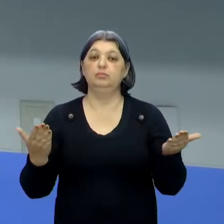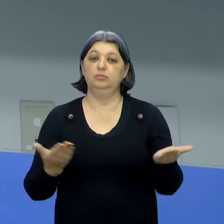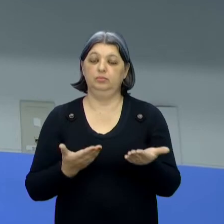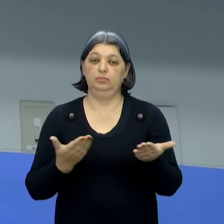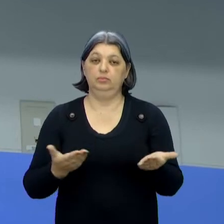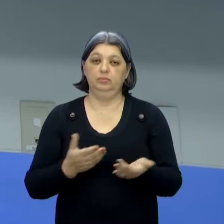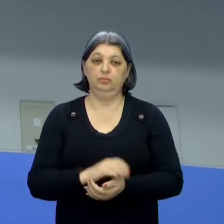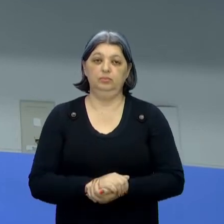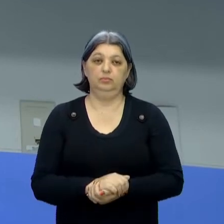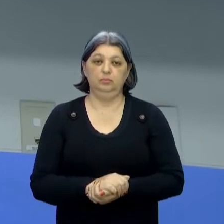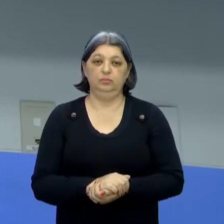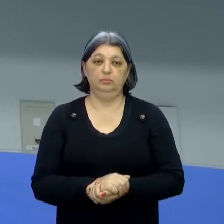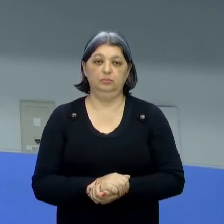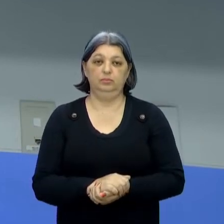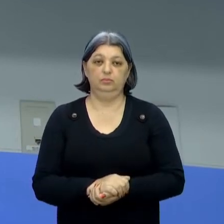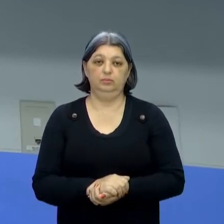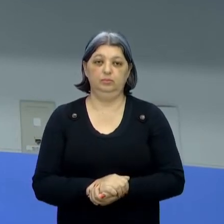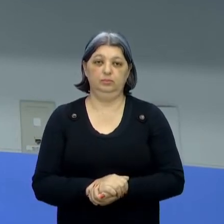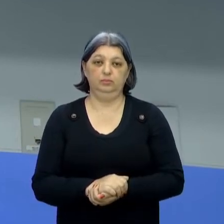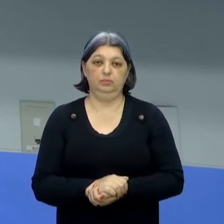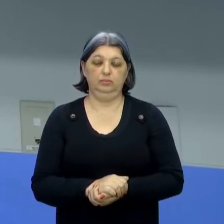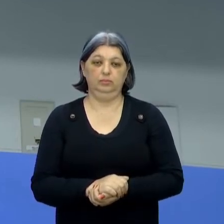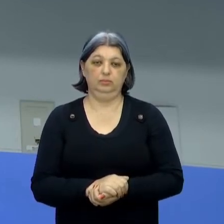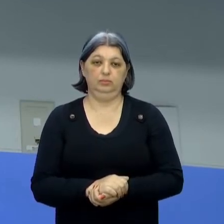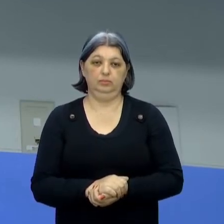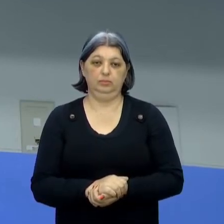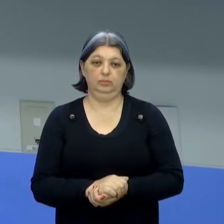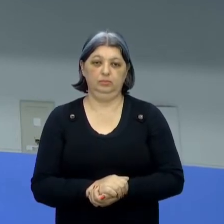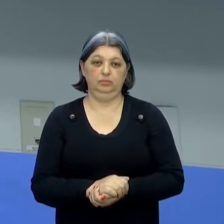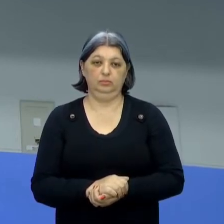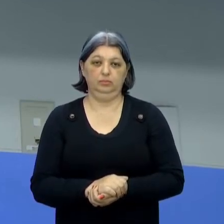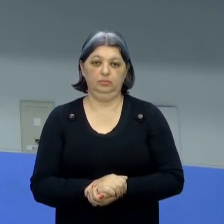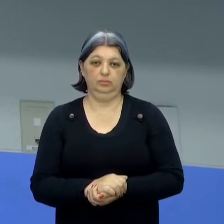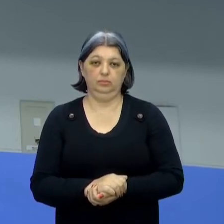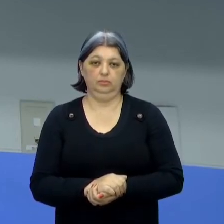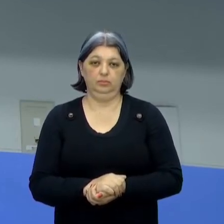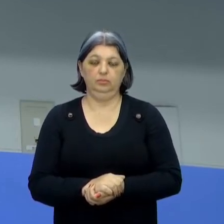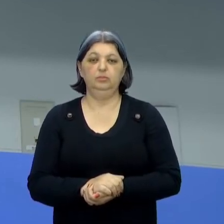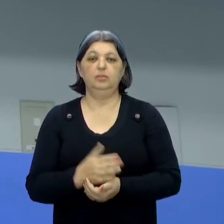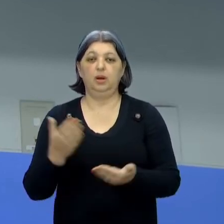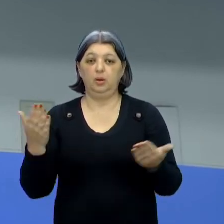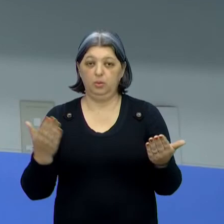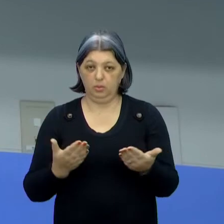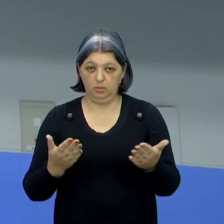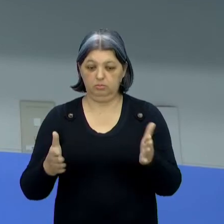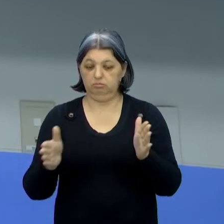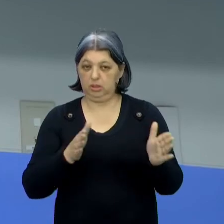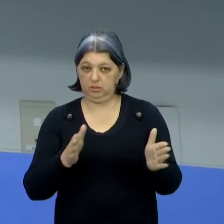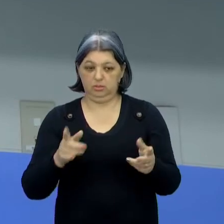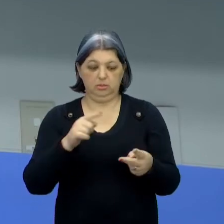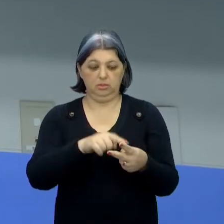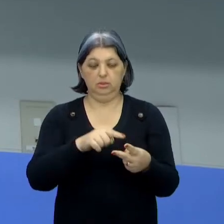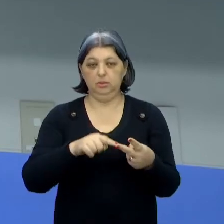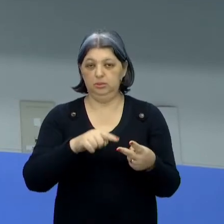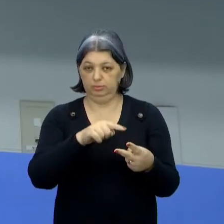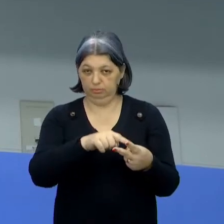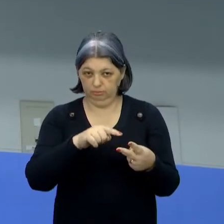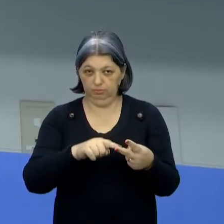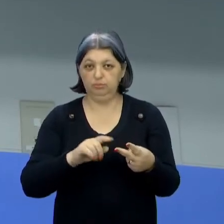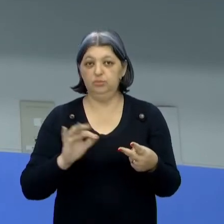ela vai orbitar para duas grandes festas do